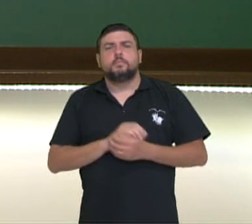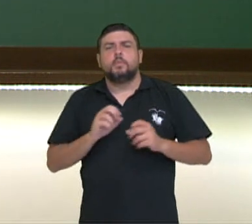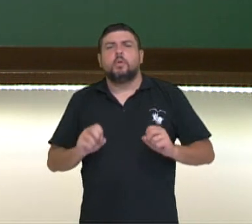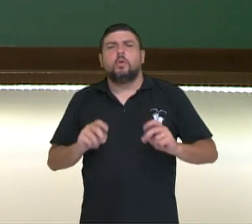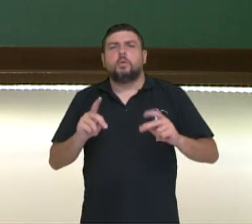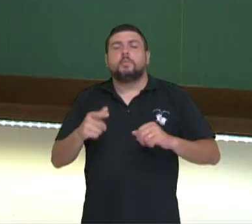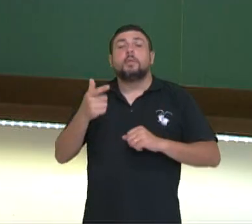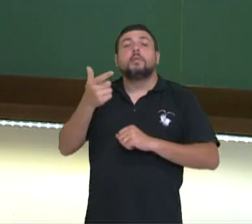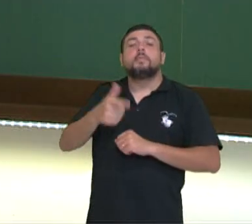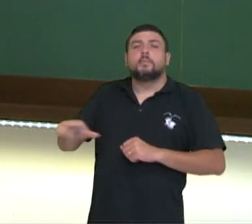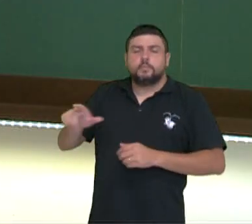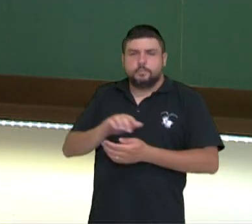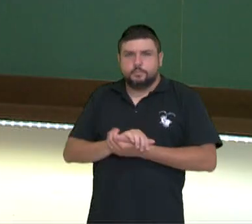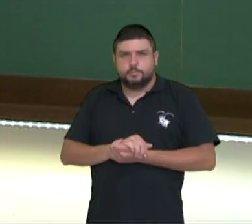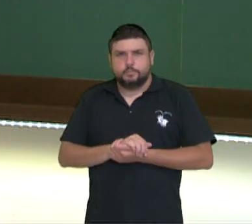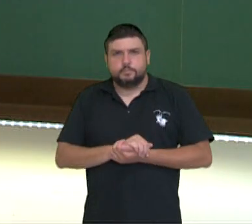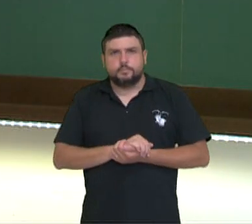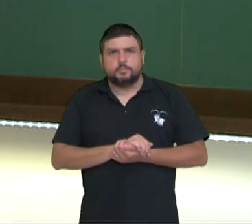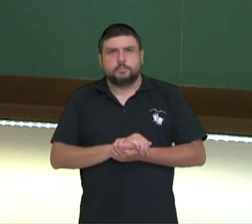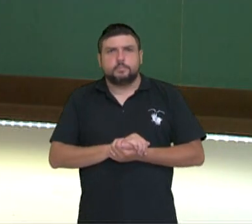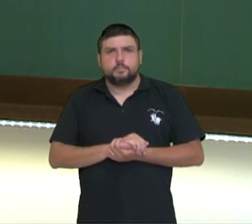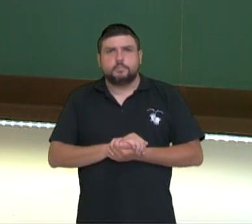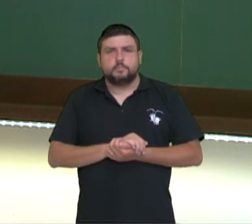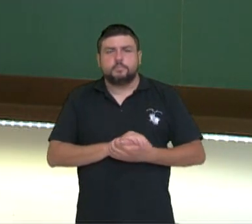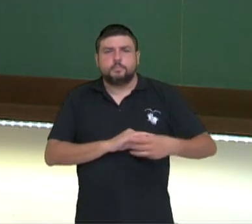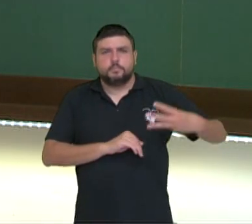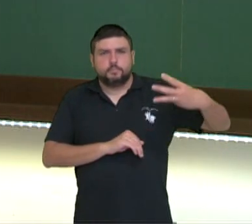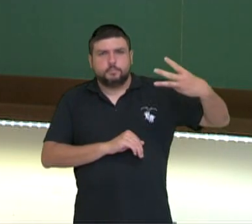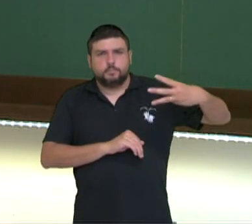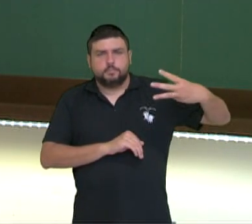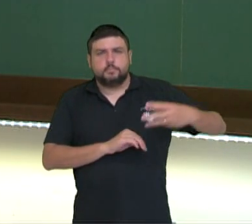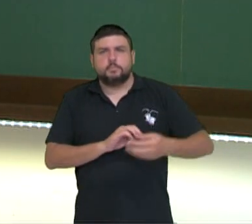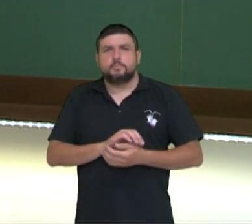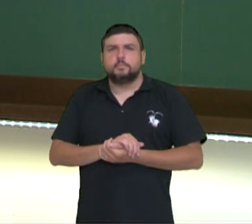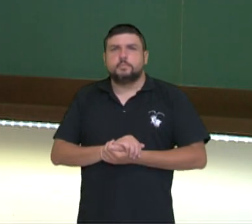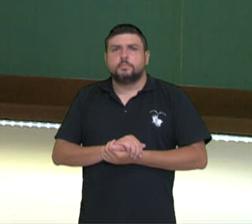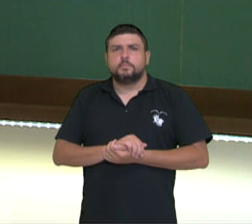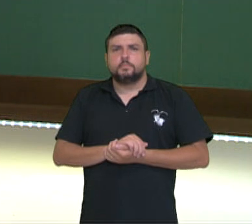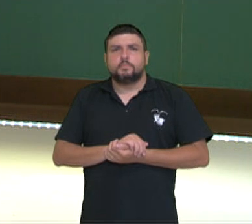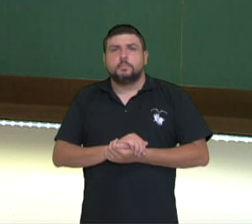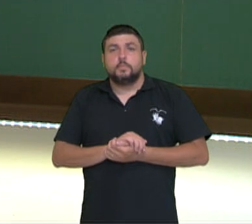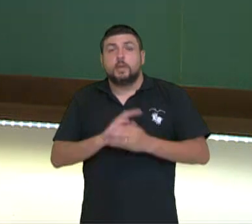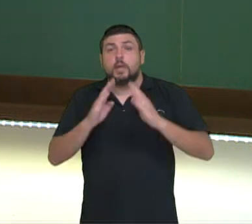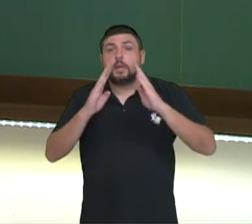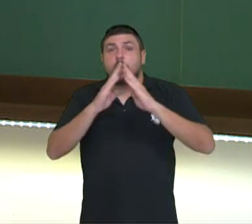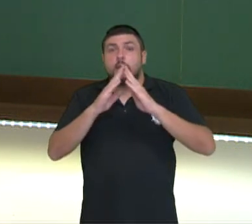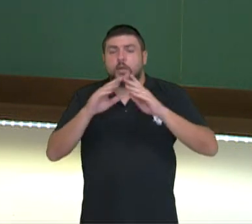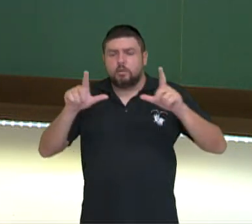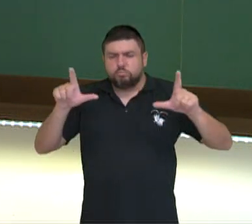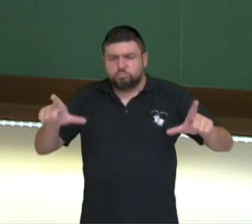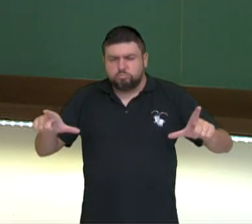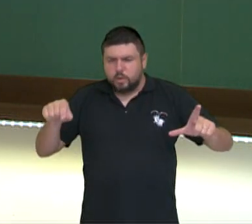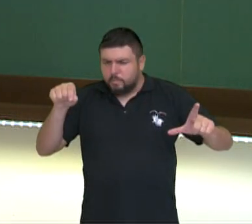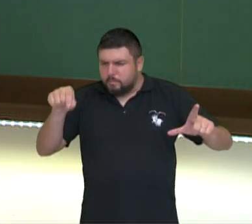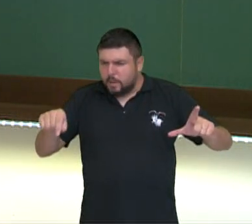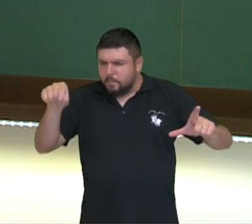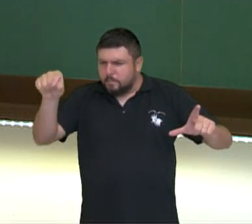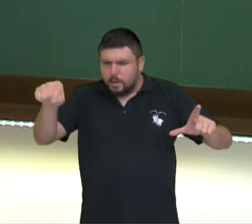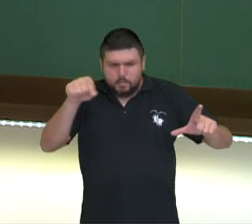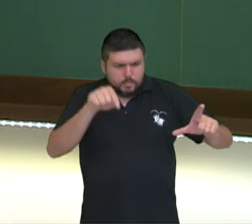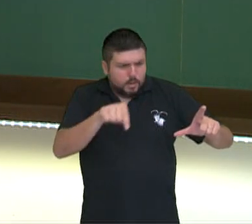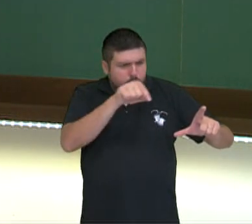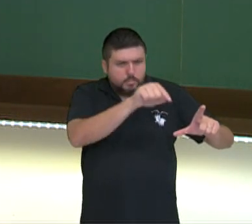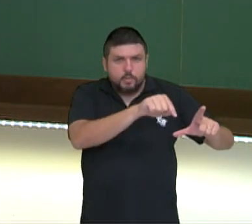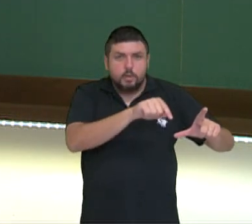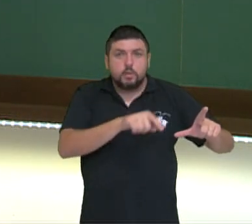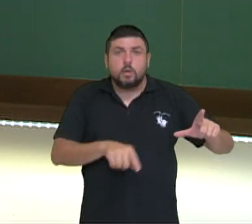temos que fazer? Terceiro passo. Aqueles pontos em que é possível sua intervenção, você pode